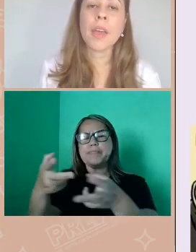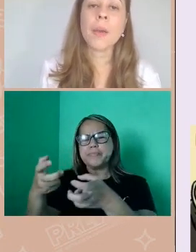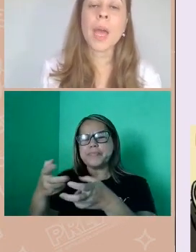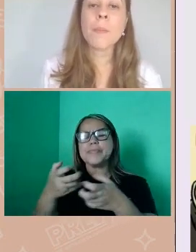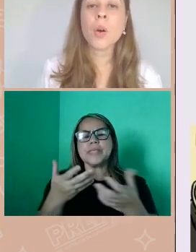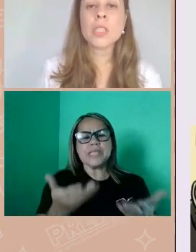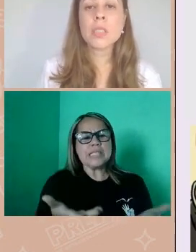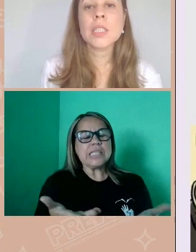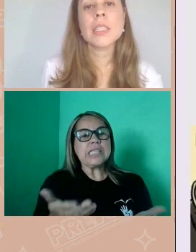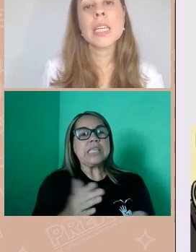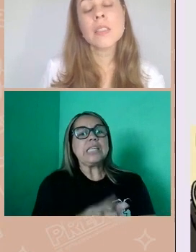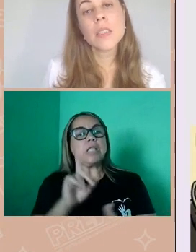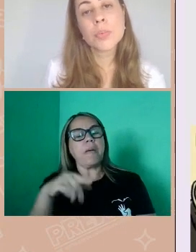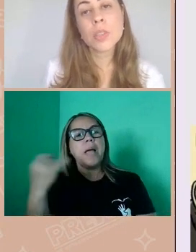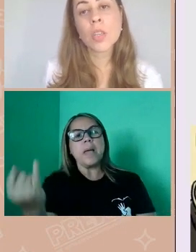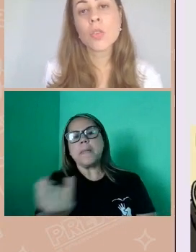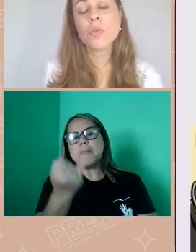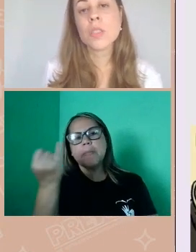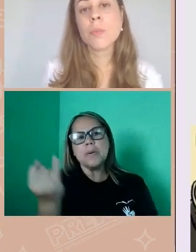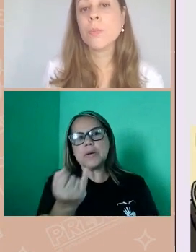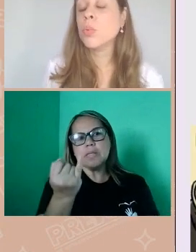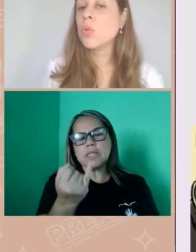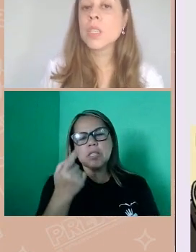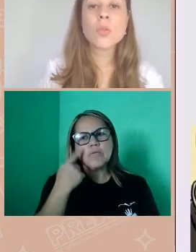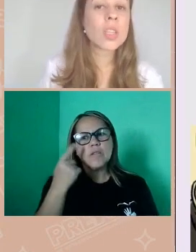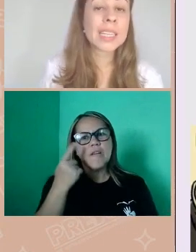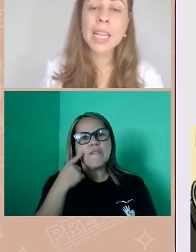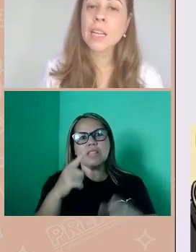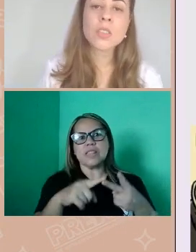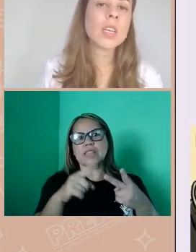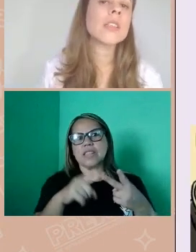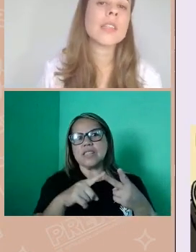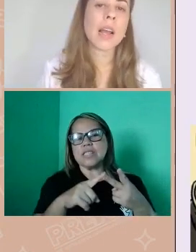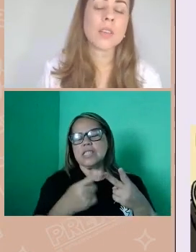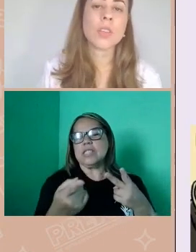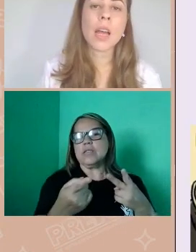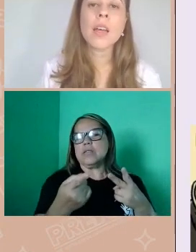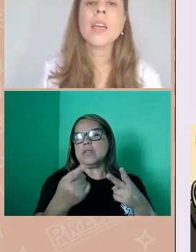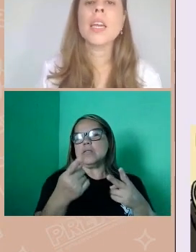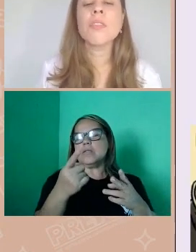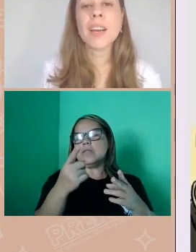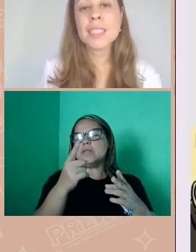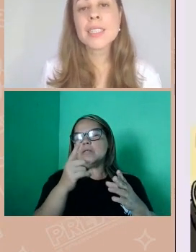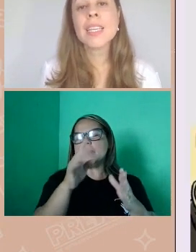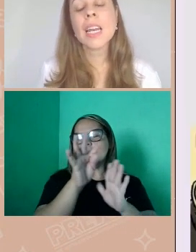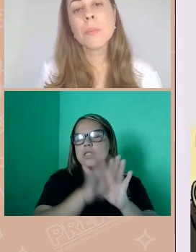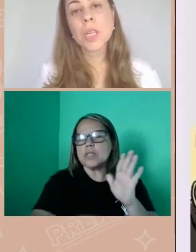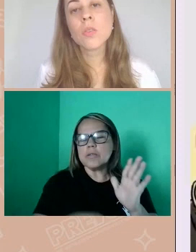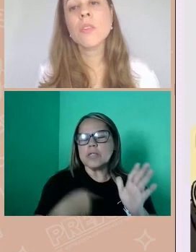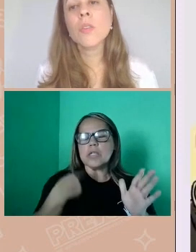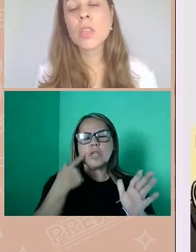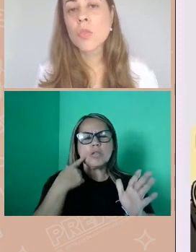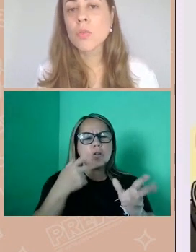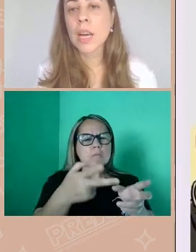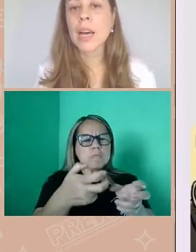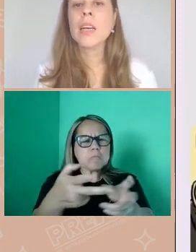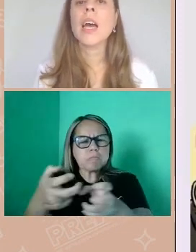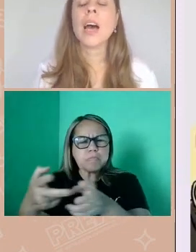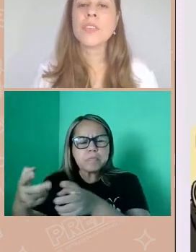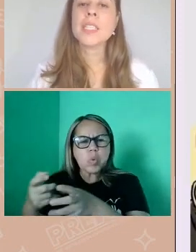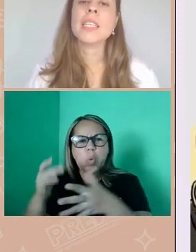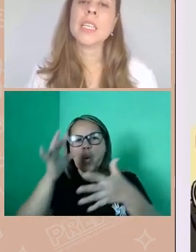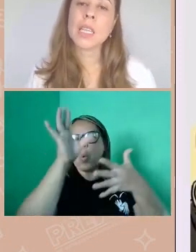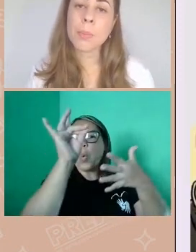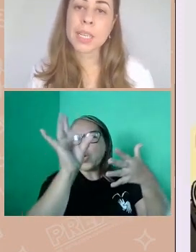é importante que nesse tipo de texto você busque os detalhes que ele traz ele vai trazer elementos que vão te ajudar